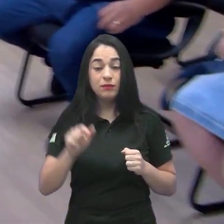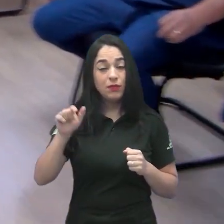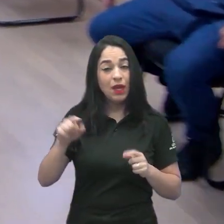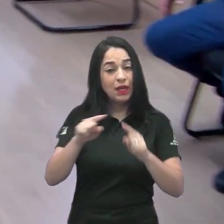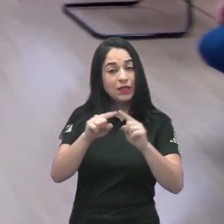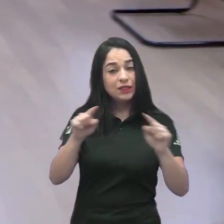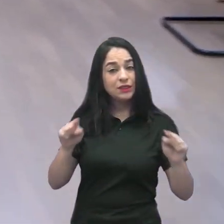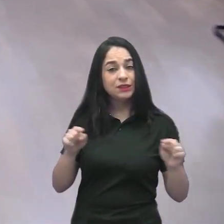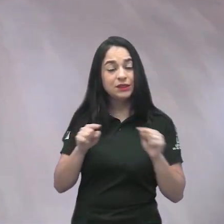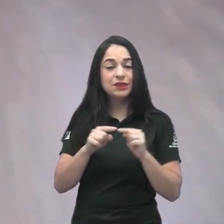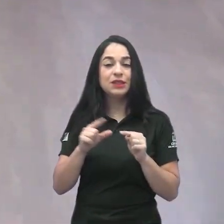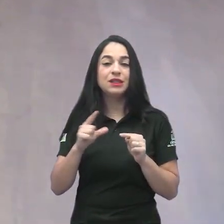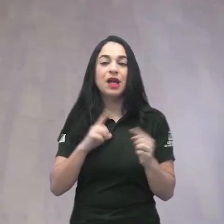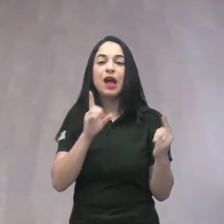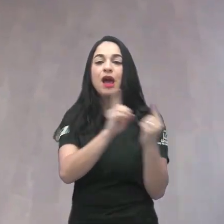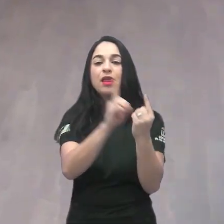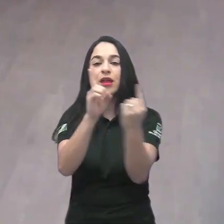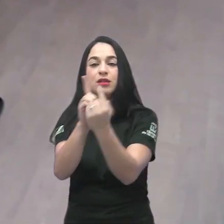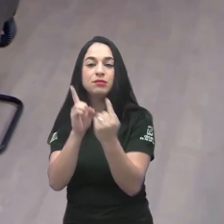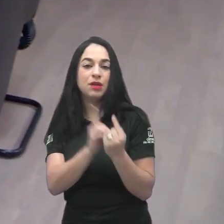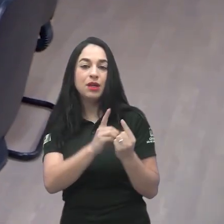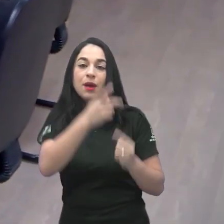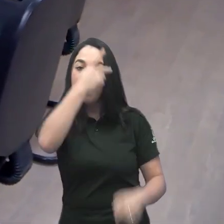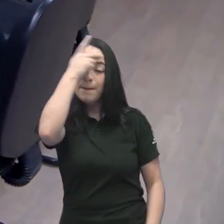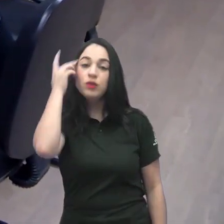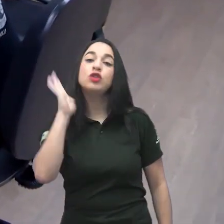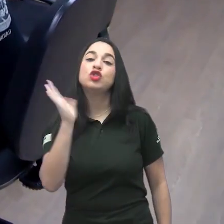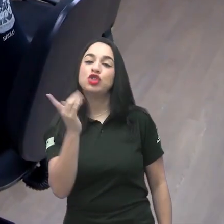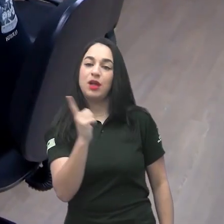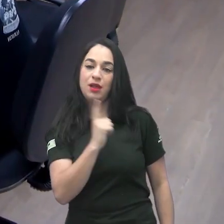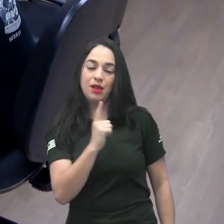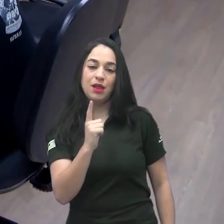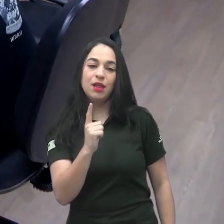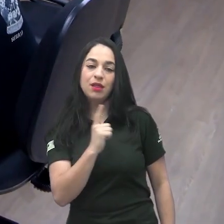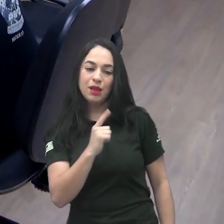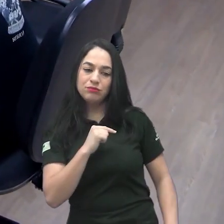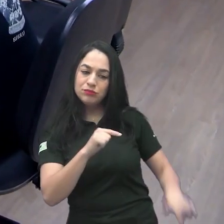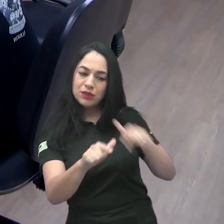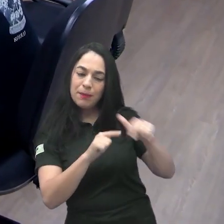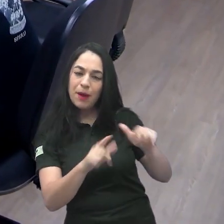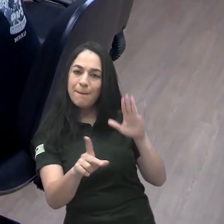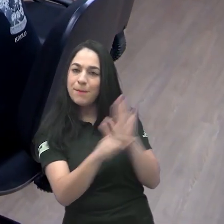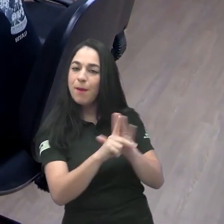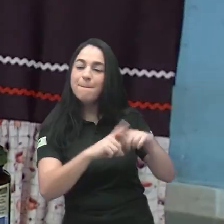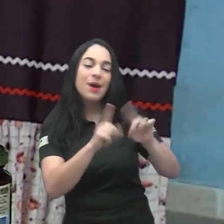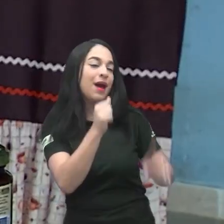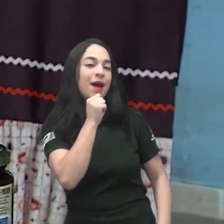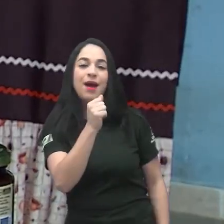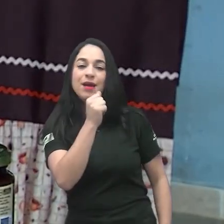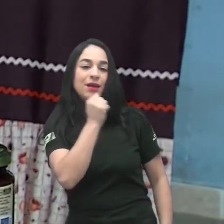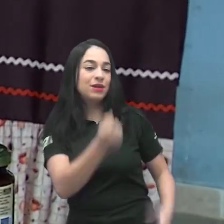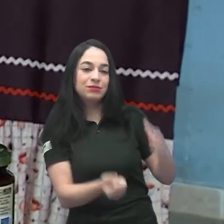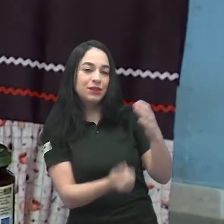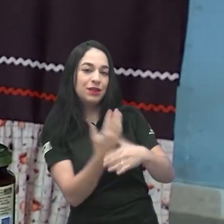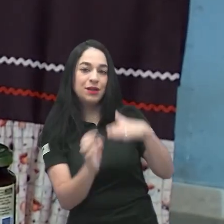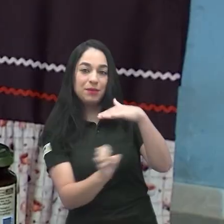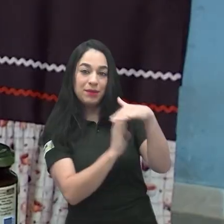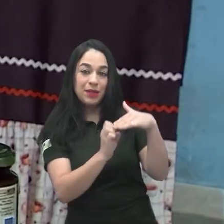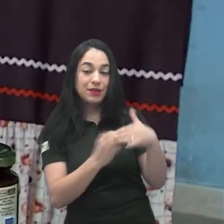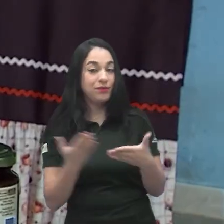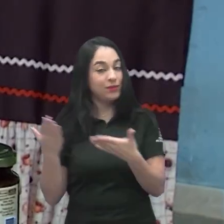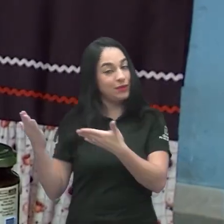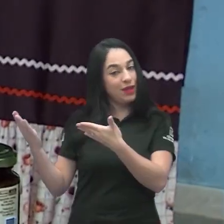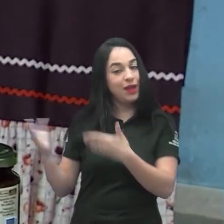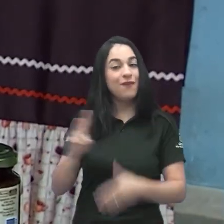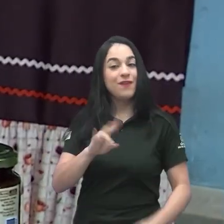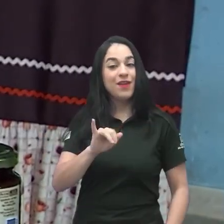tanto pessoas que pretendem abrir o negócio do zero, quanto empreendedores que estavam na informalidade. Foi no espaço que